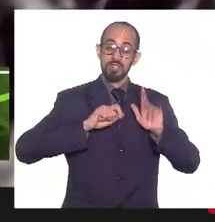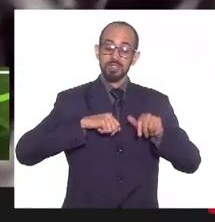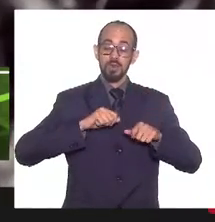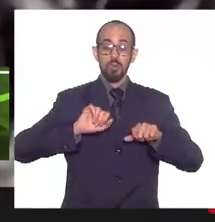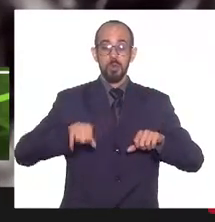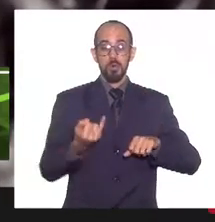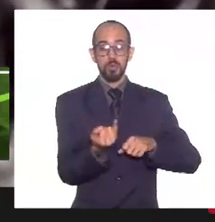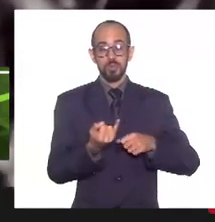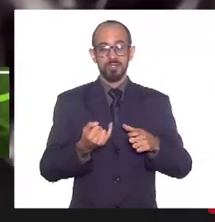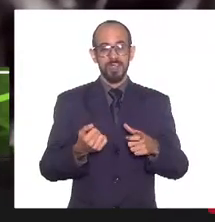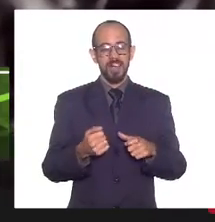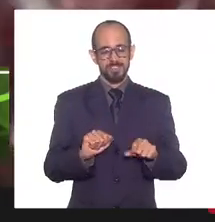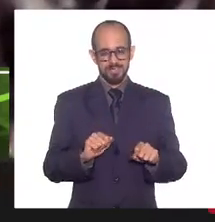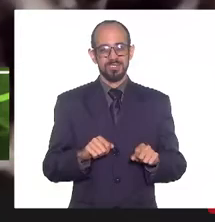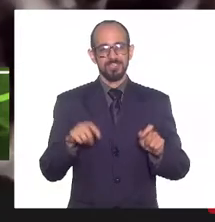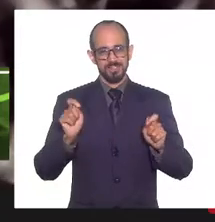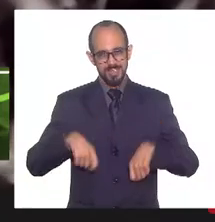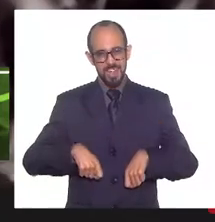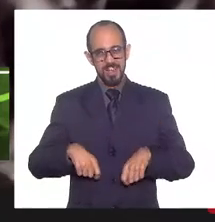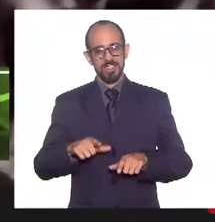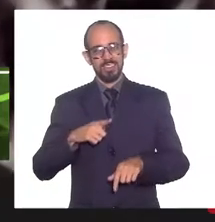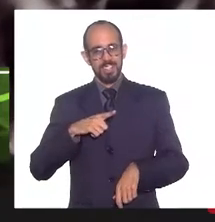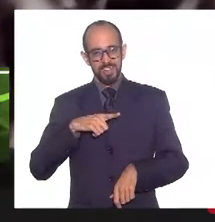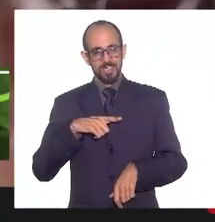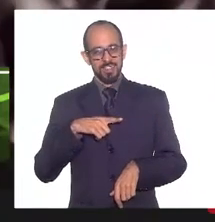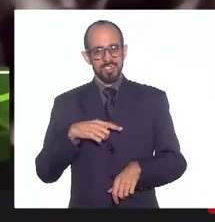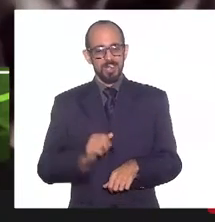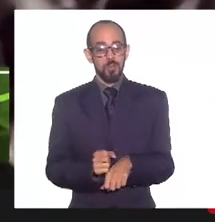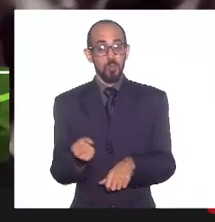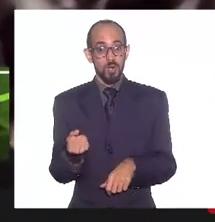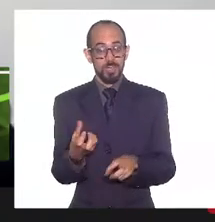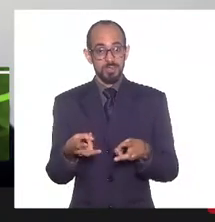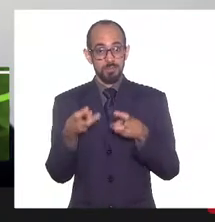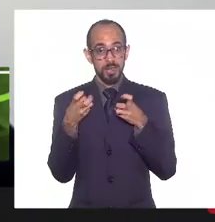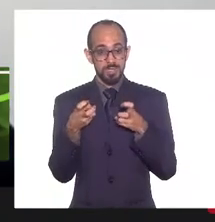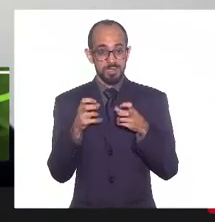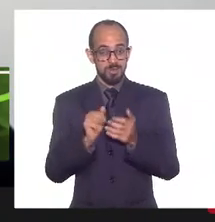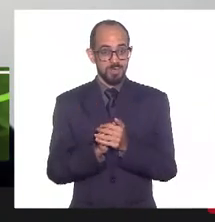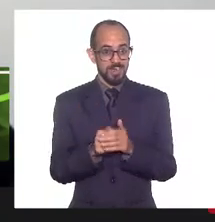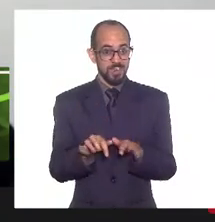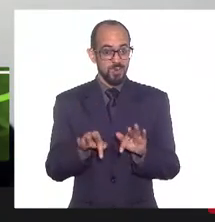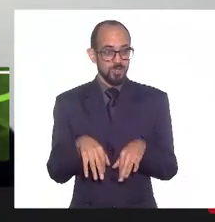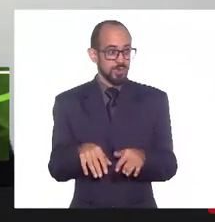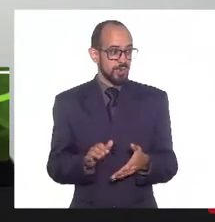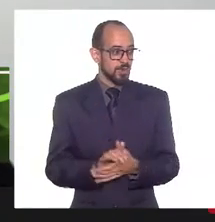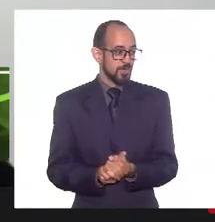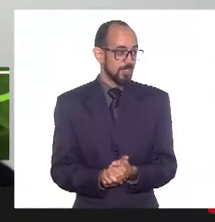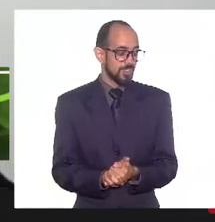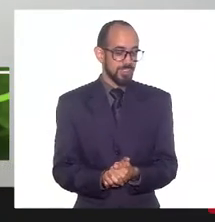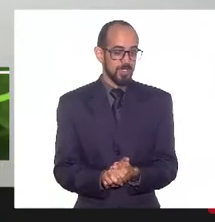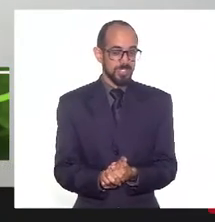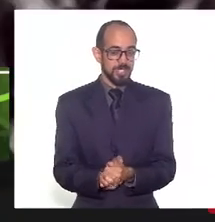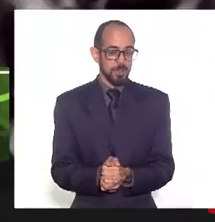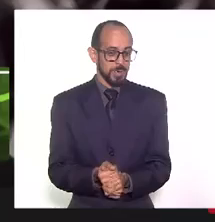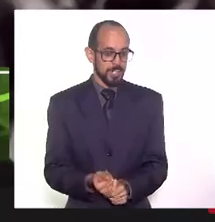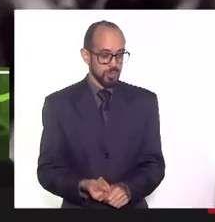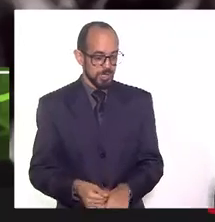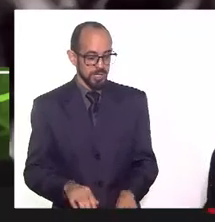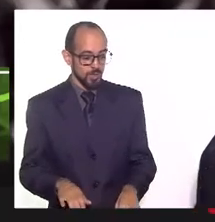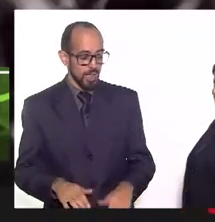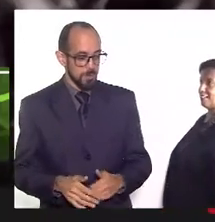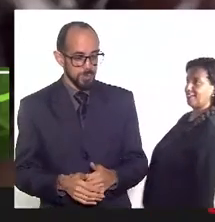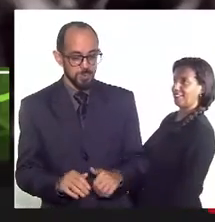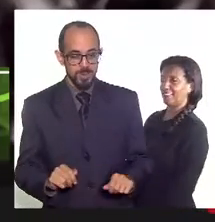ou seja né quando a gente olha né pro cenário concluído Ivana por favor concluído nós vamos encontrar né